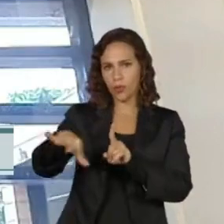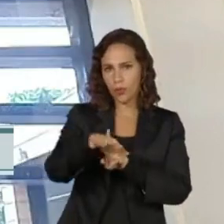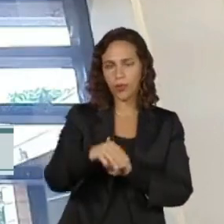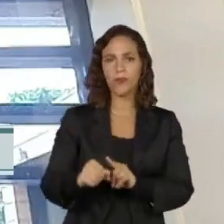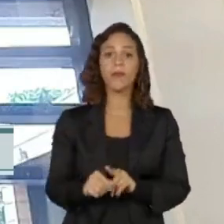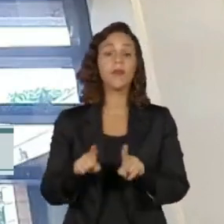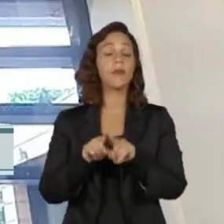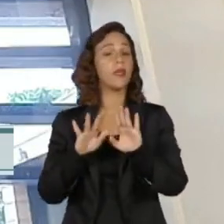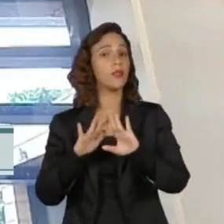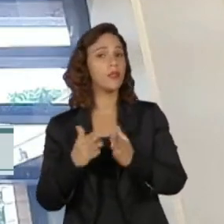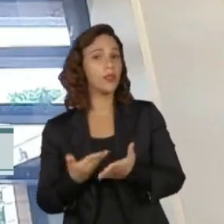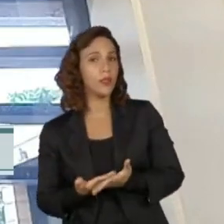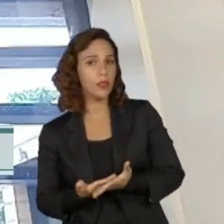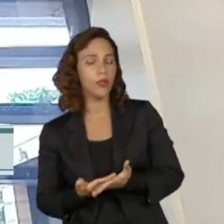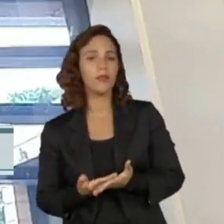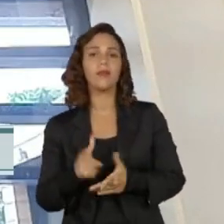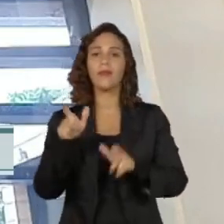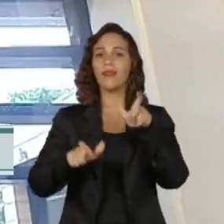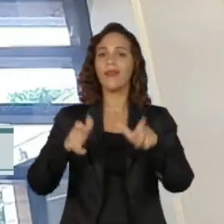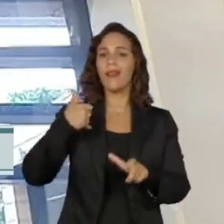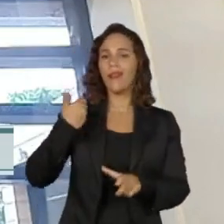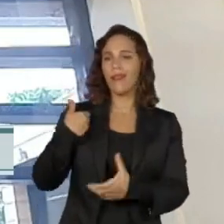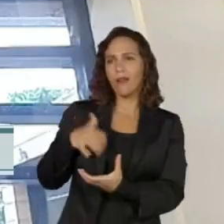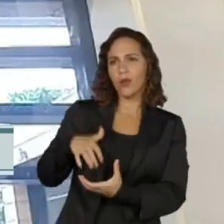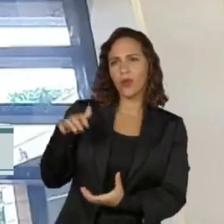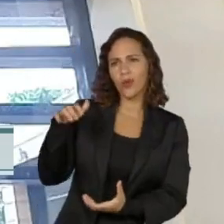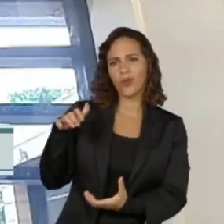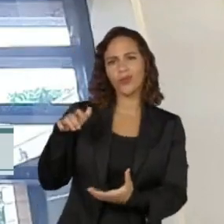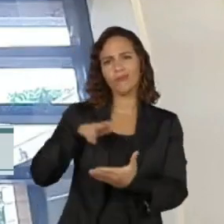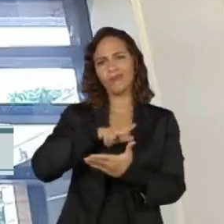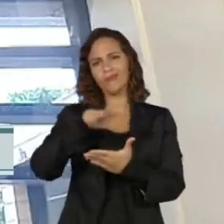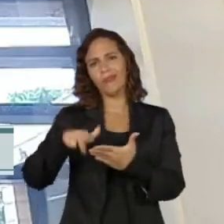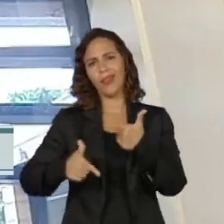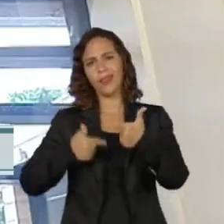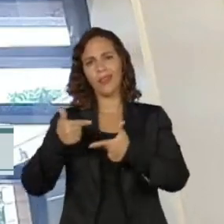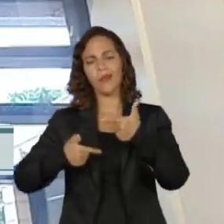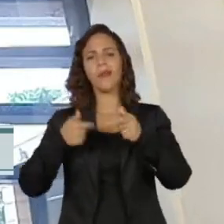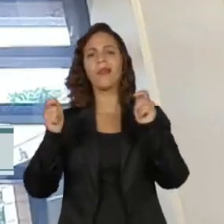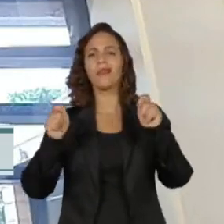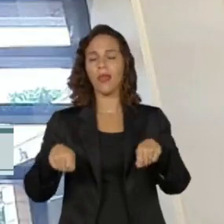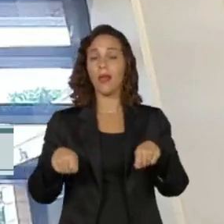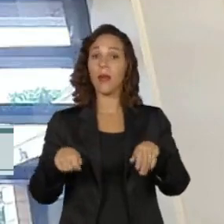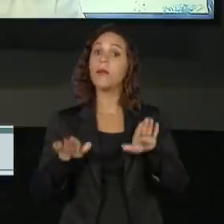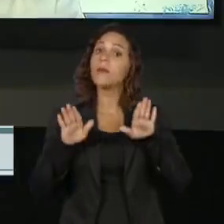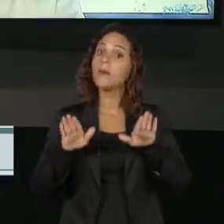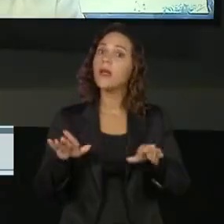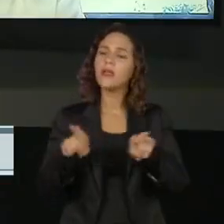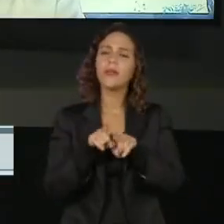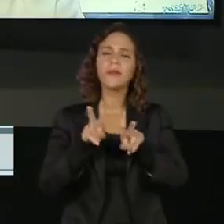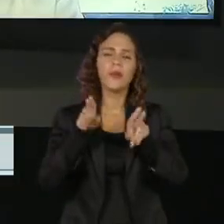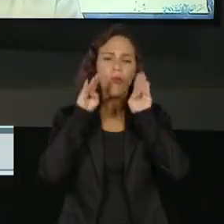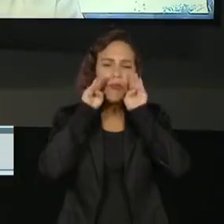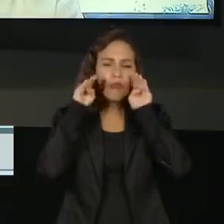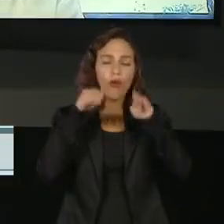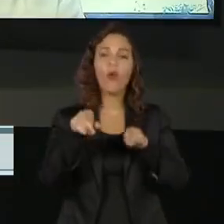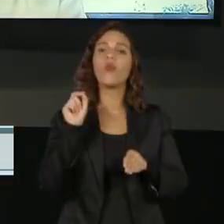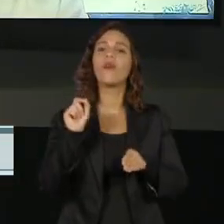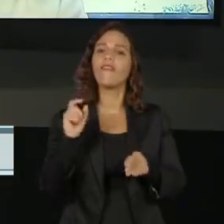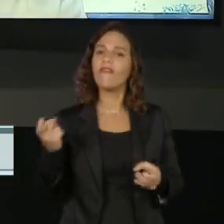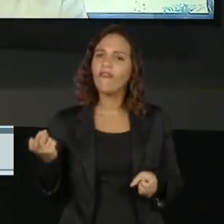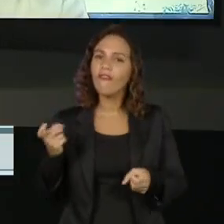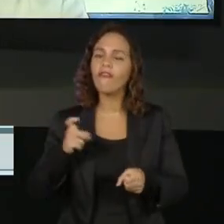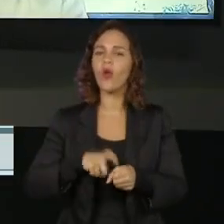de escola, com pessoas idosas. Então, a nossa atuação ela é bastante ampla, mas ela tem sempre o foco de